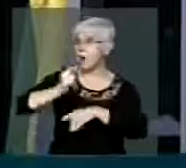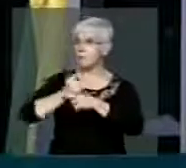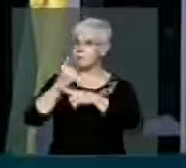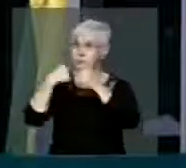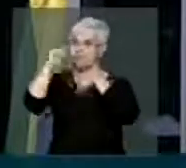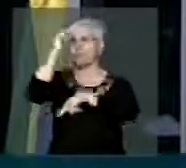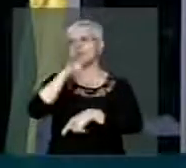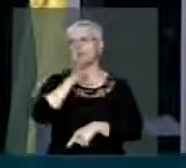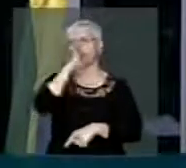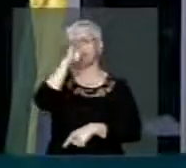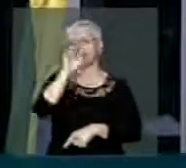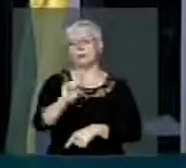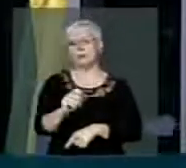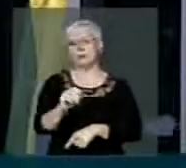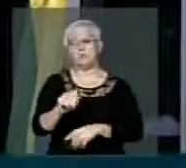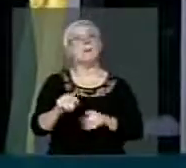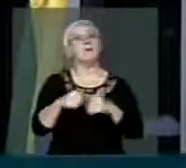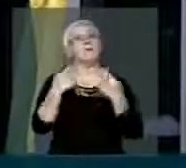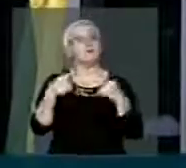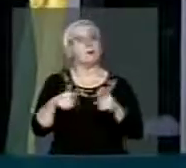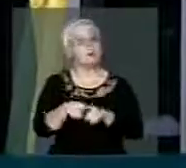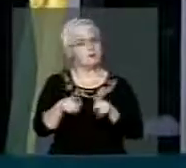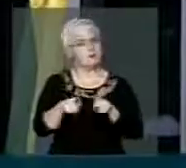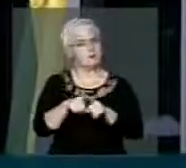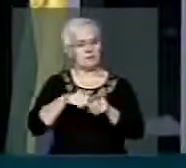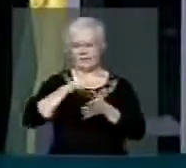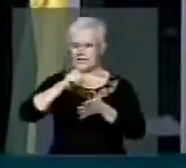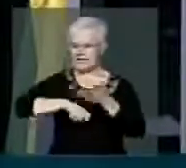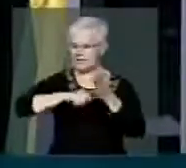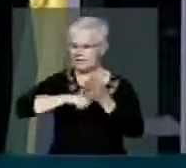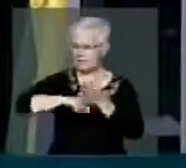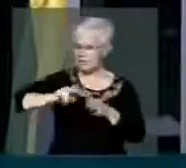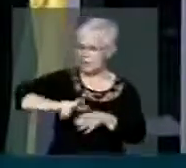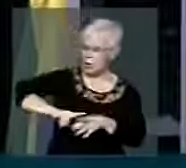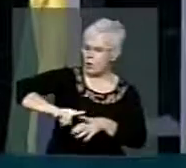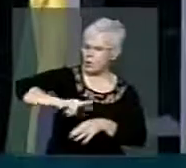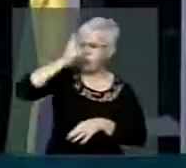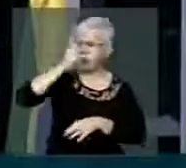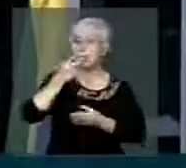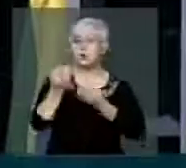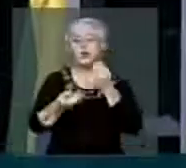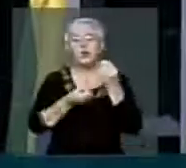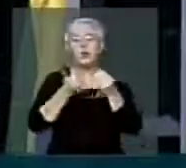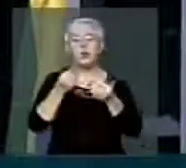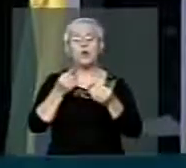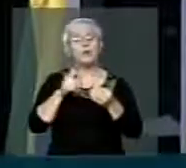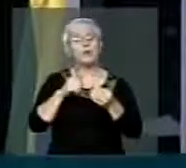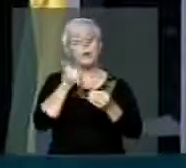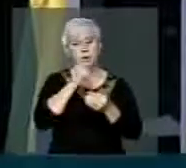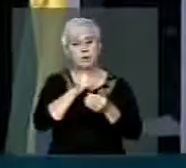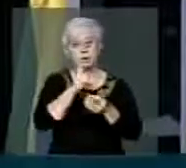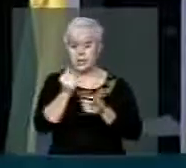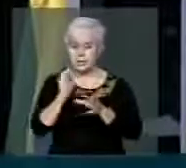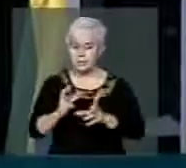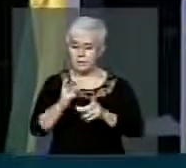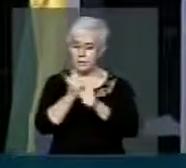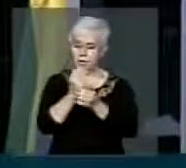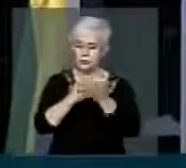Mas fora, temos essa enorme carga tributária, a maneira com que é dividido nos 3 segmentos